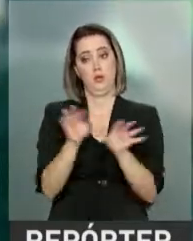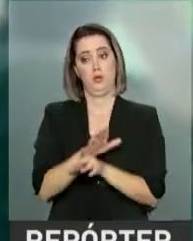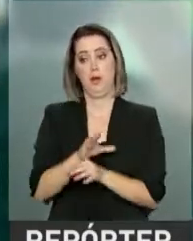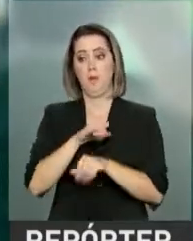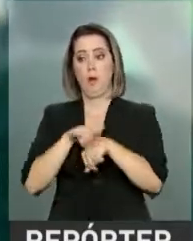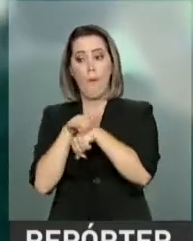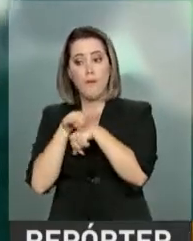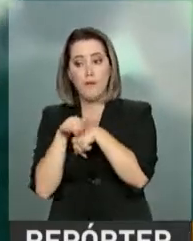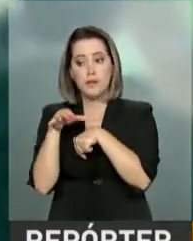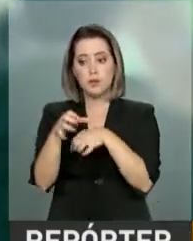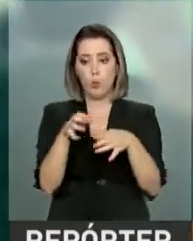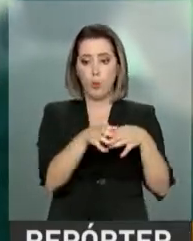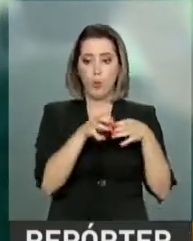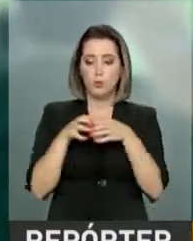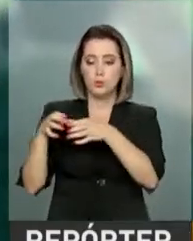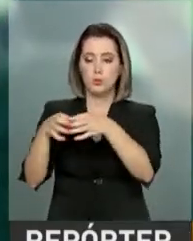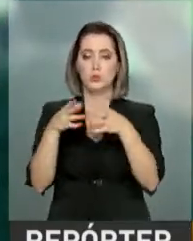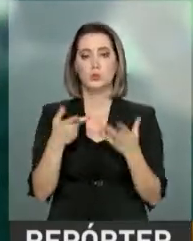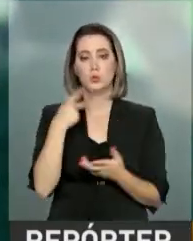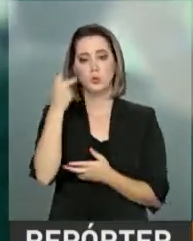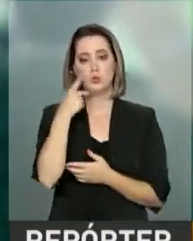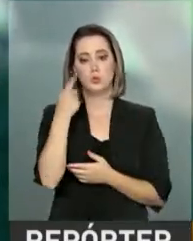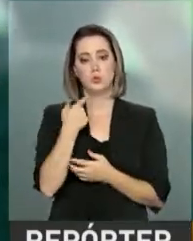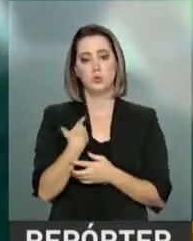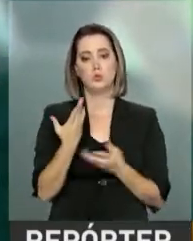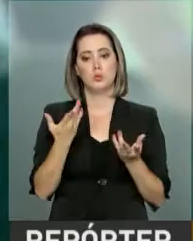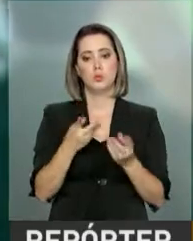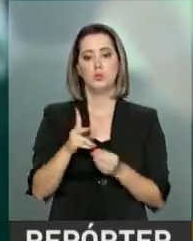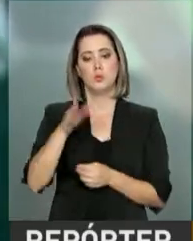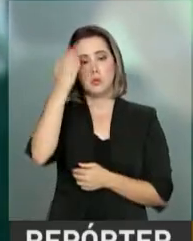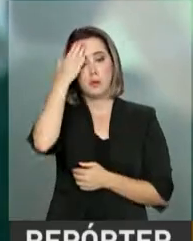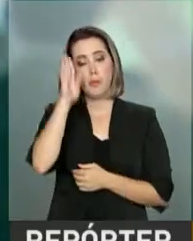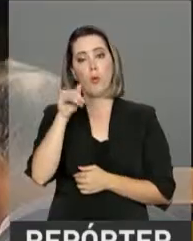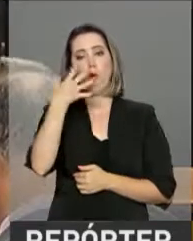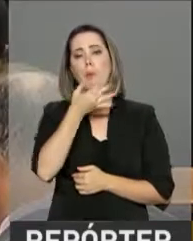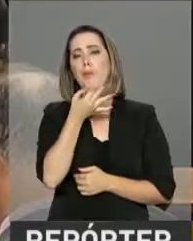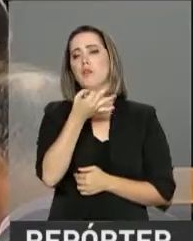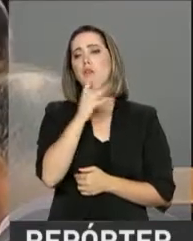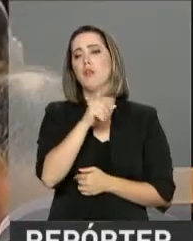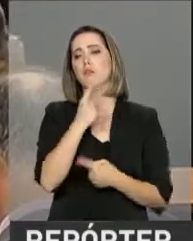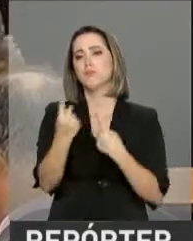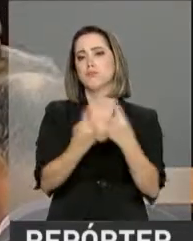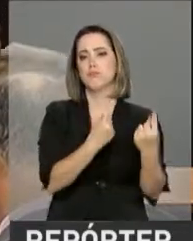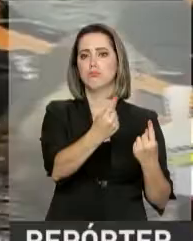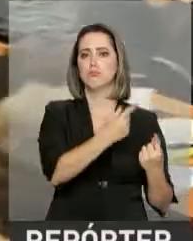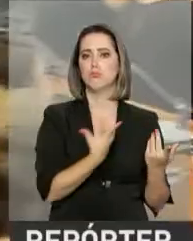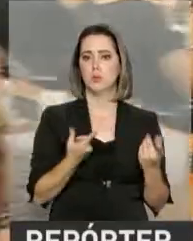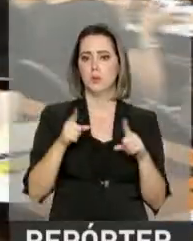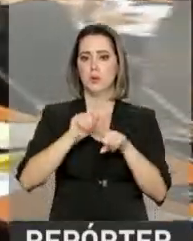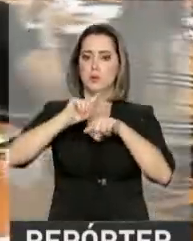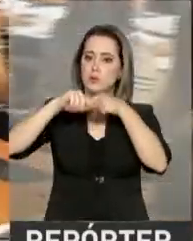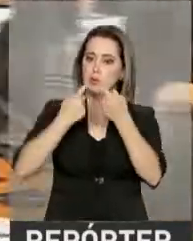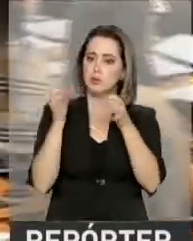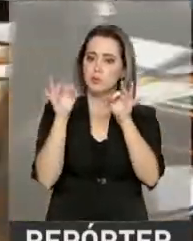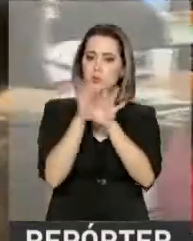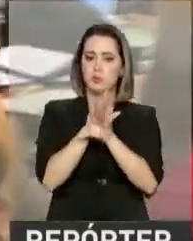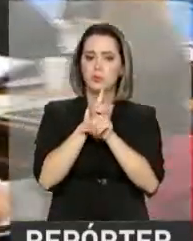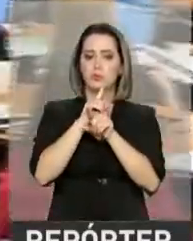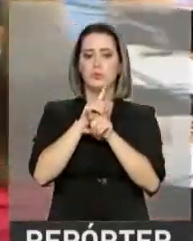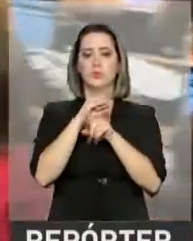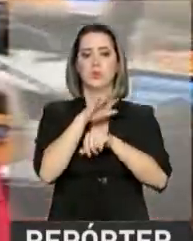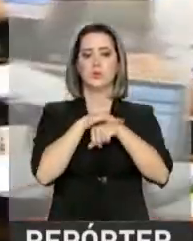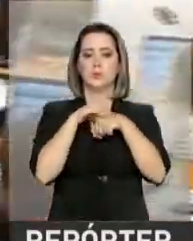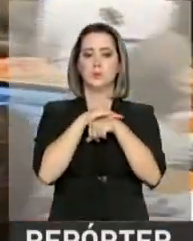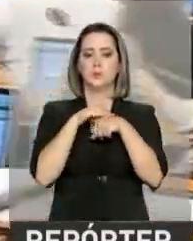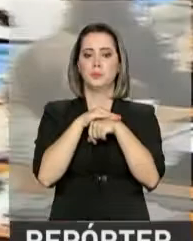com as bancadas em homenagem justamente a opinião dos parlamentares para que tão logo se encerre essa rodada de